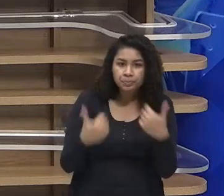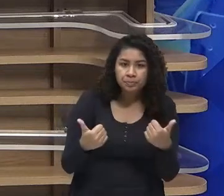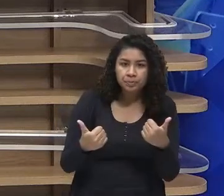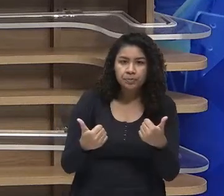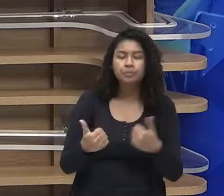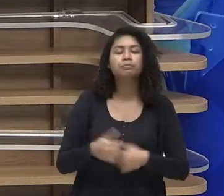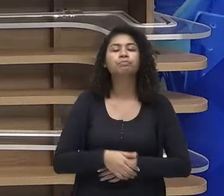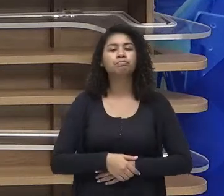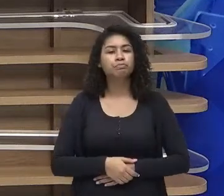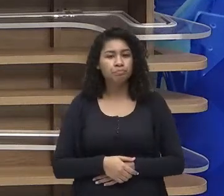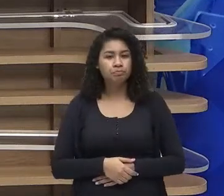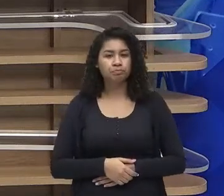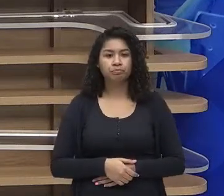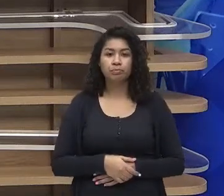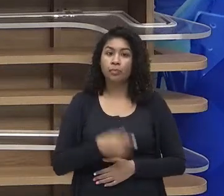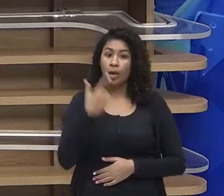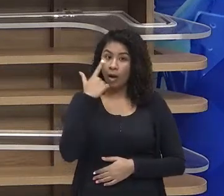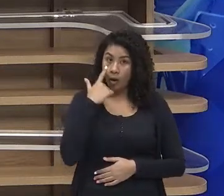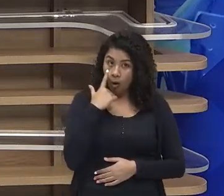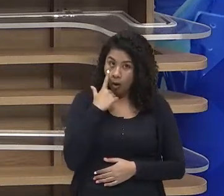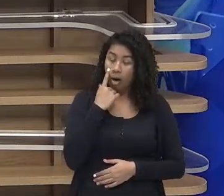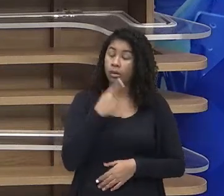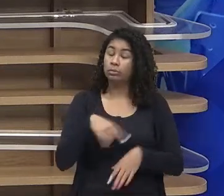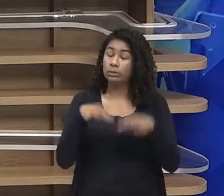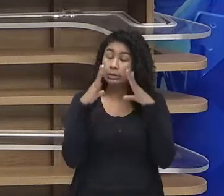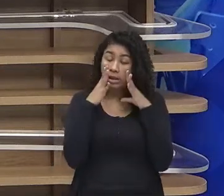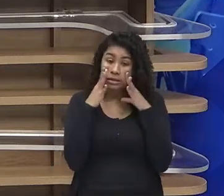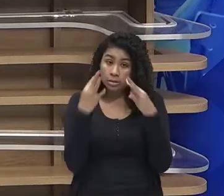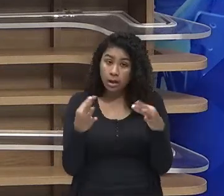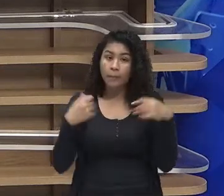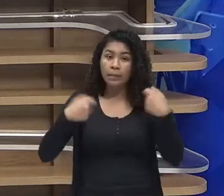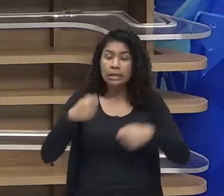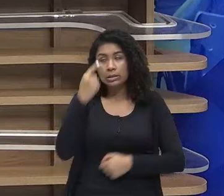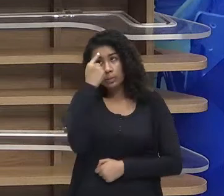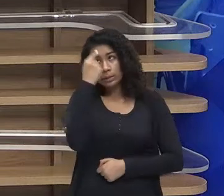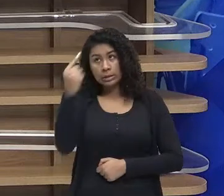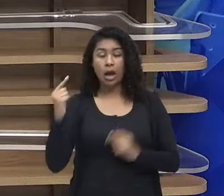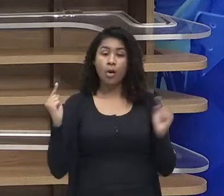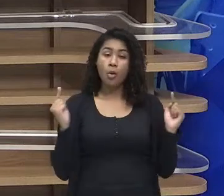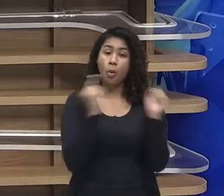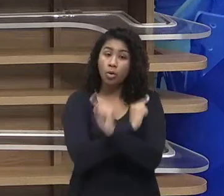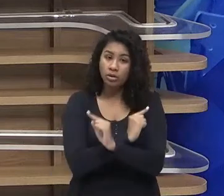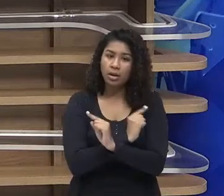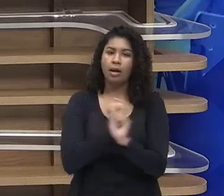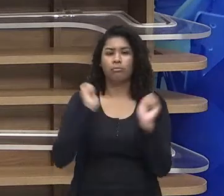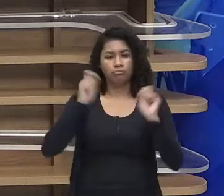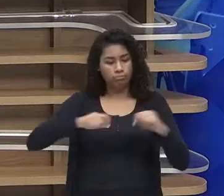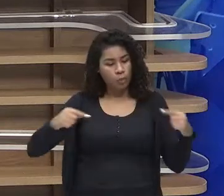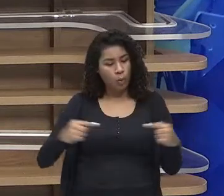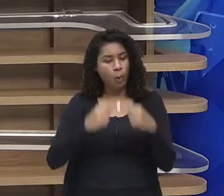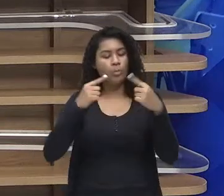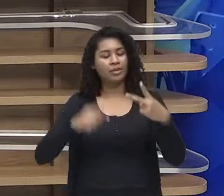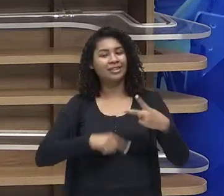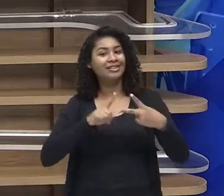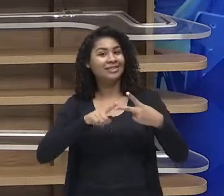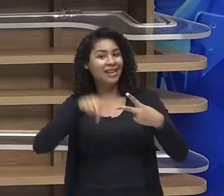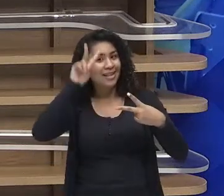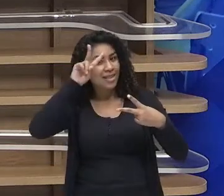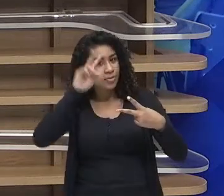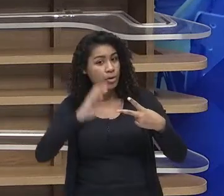embora e o mesmo. Olha, você tem que observar um fato contrário para que nós possamos afirmar que existe uma